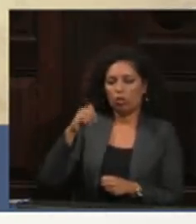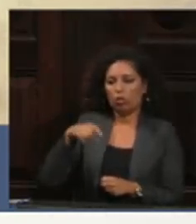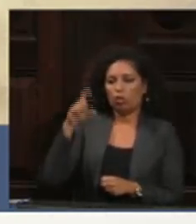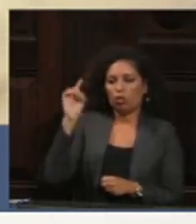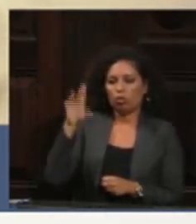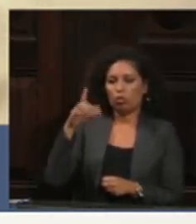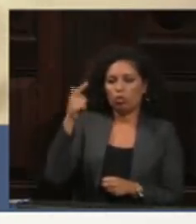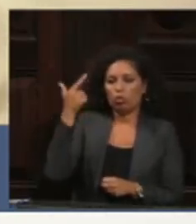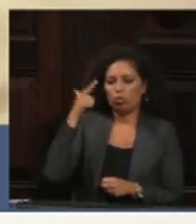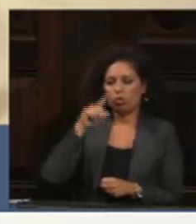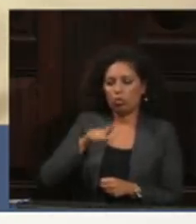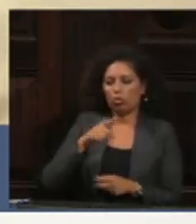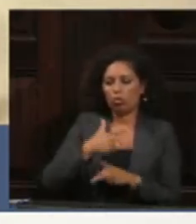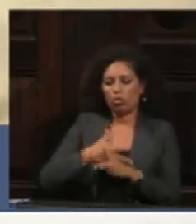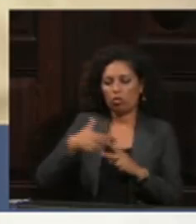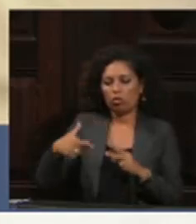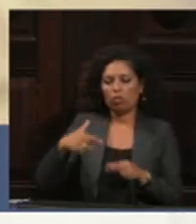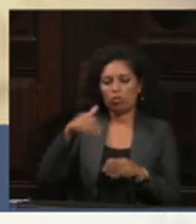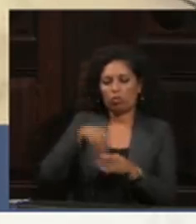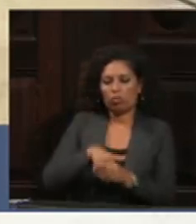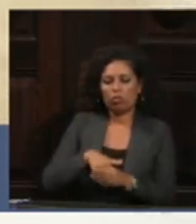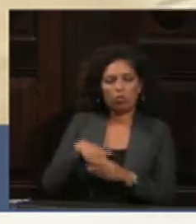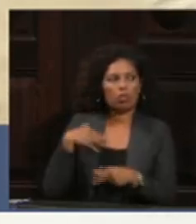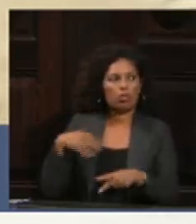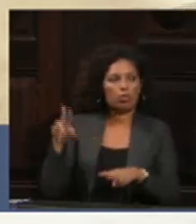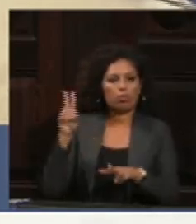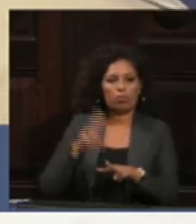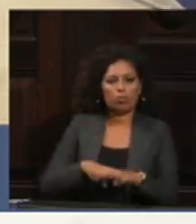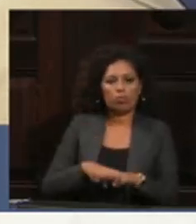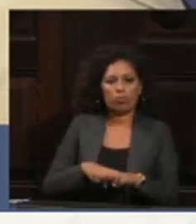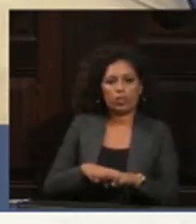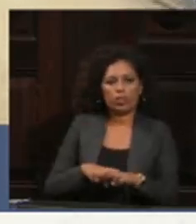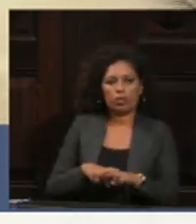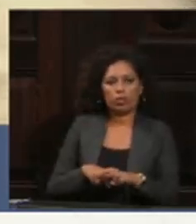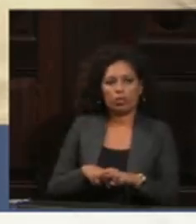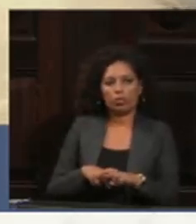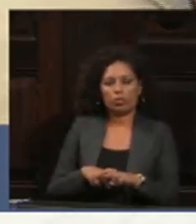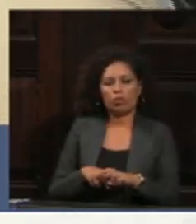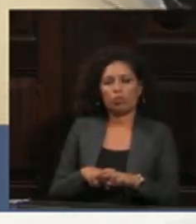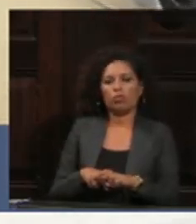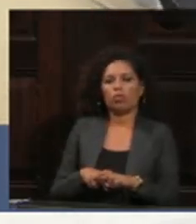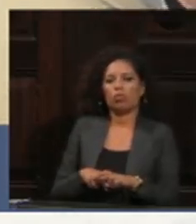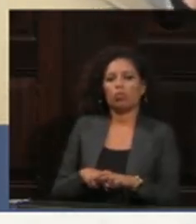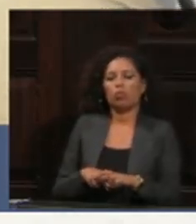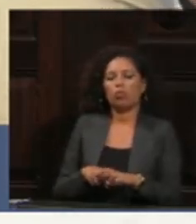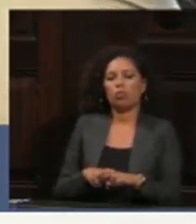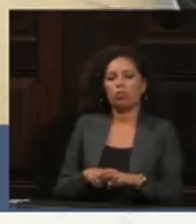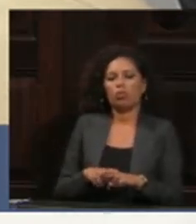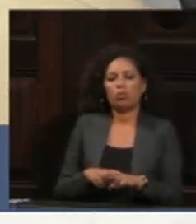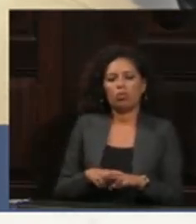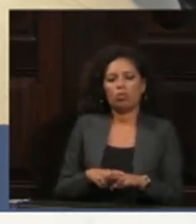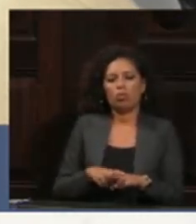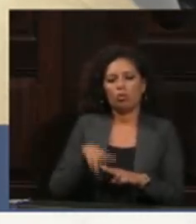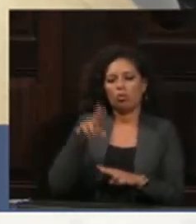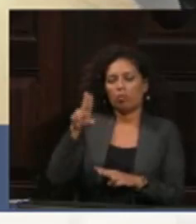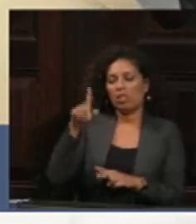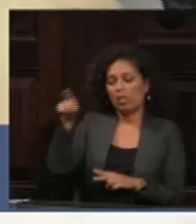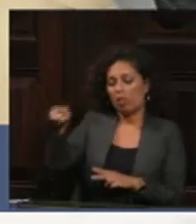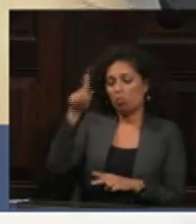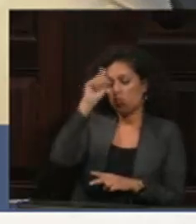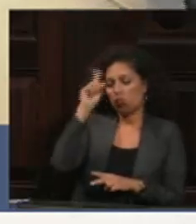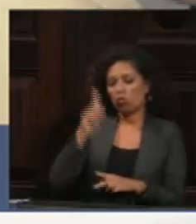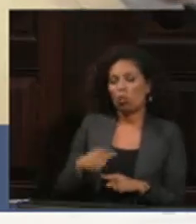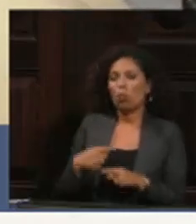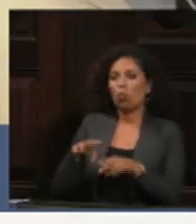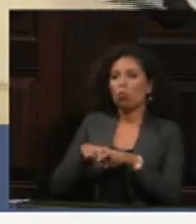região metropolitana do Rio de Janeiro, foi preso preventivamente, sem que sequer soubesse,